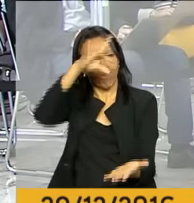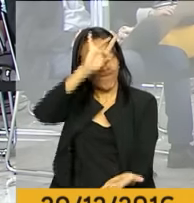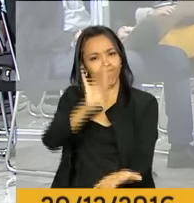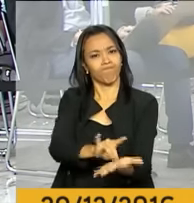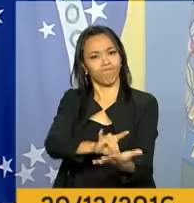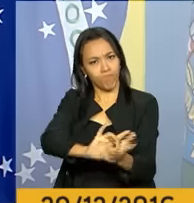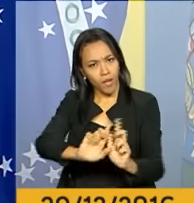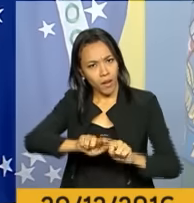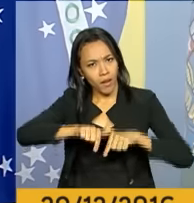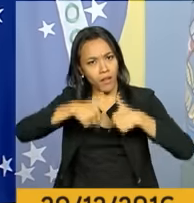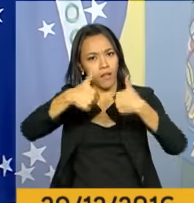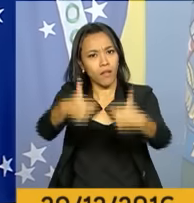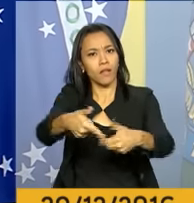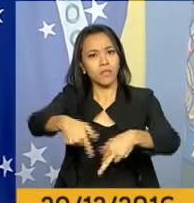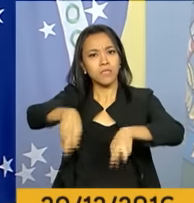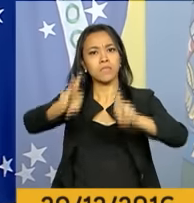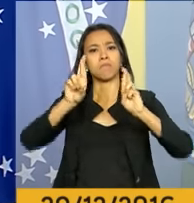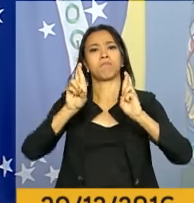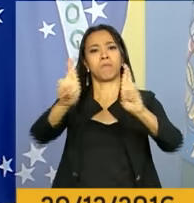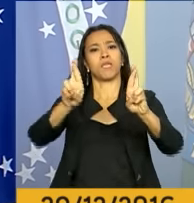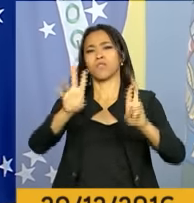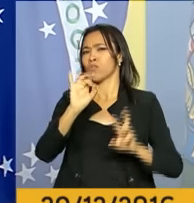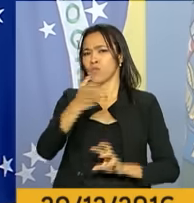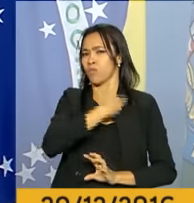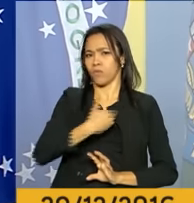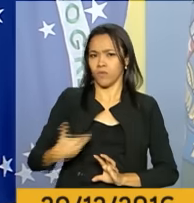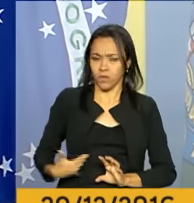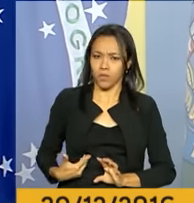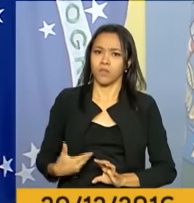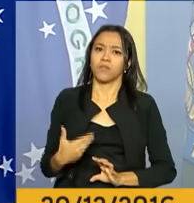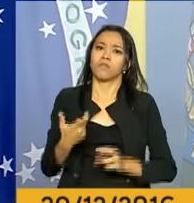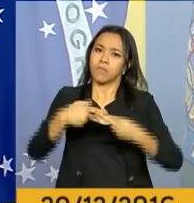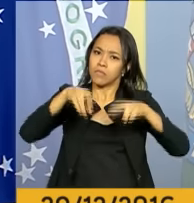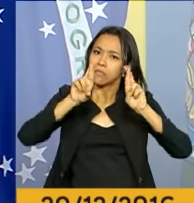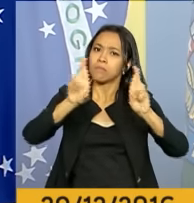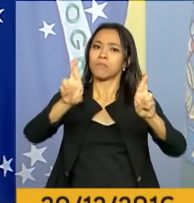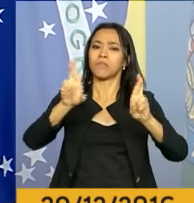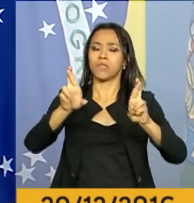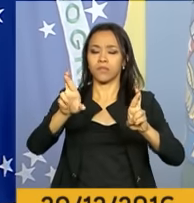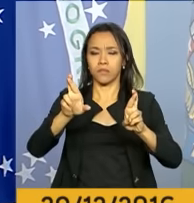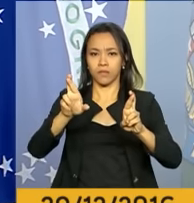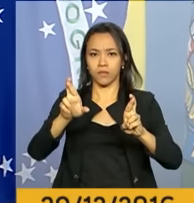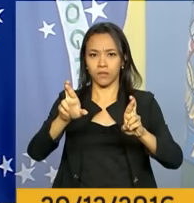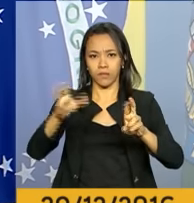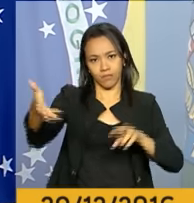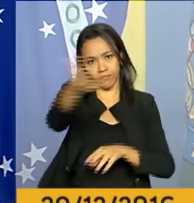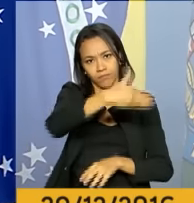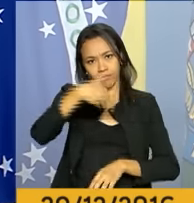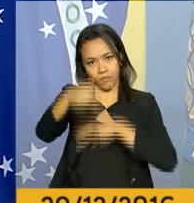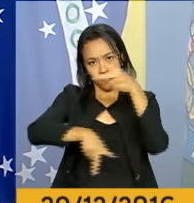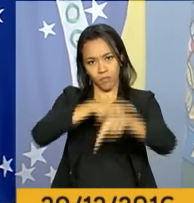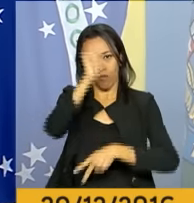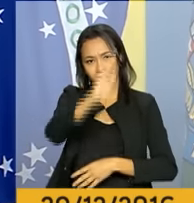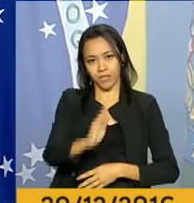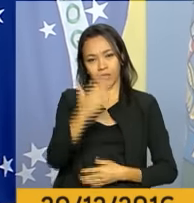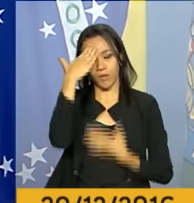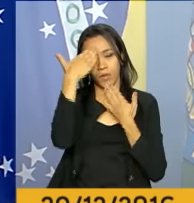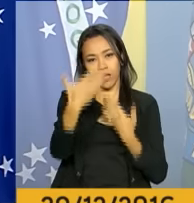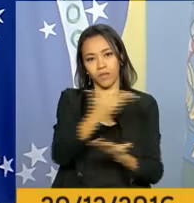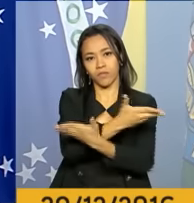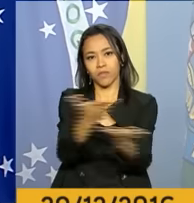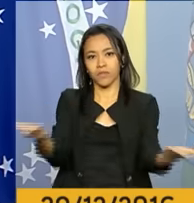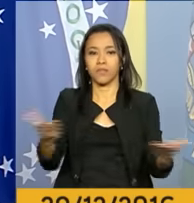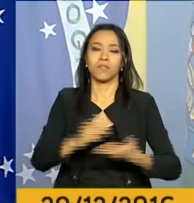e de muita esperança não só para o governo mas para os brasileiros Muito obrigado a